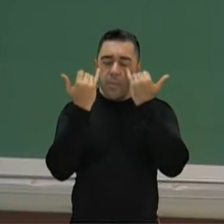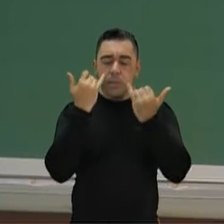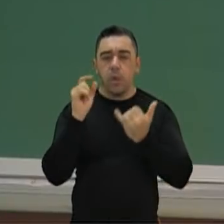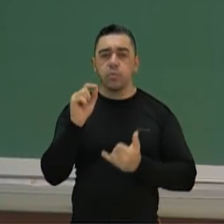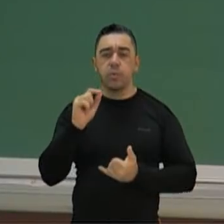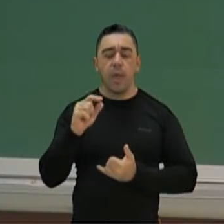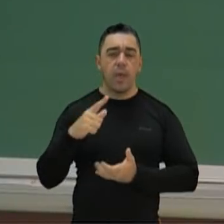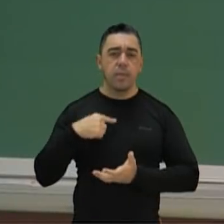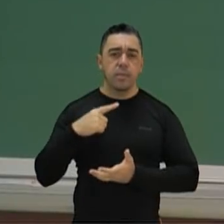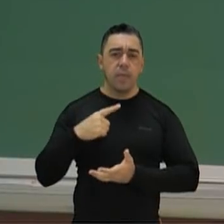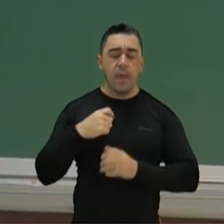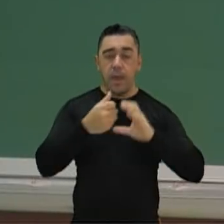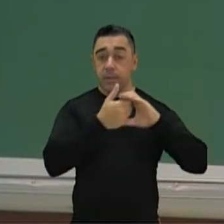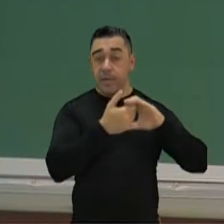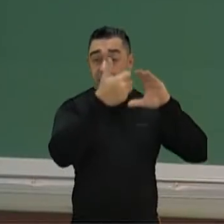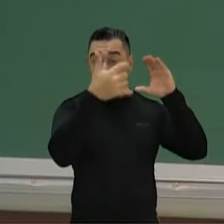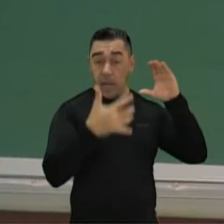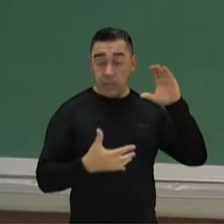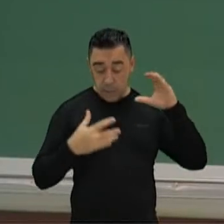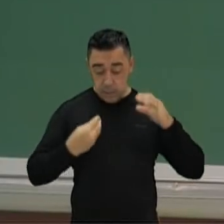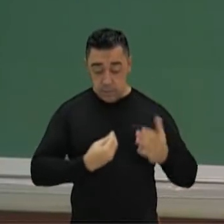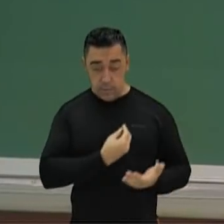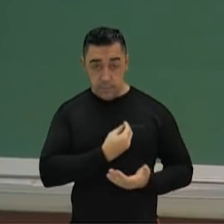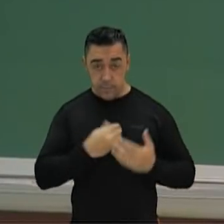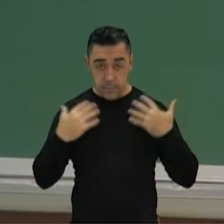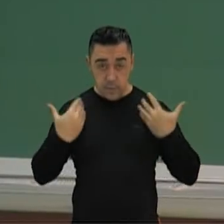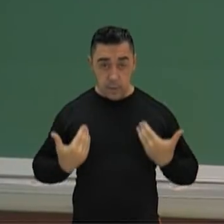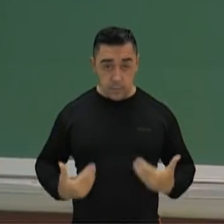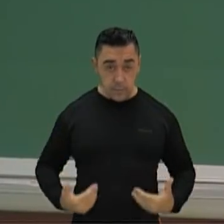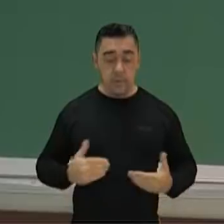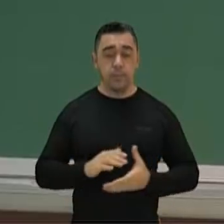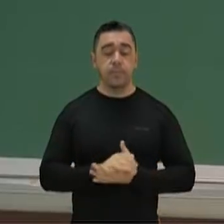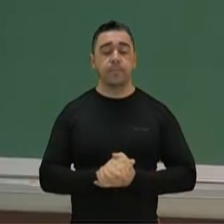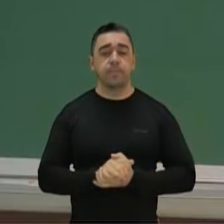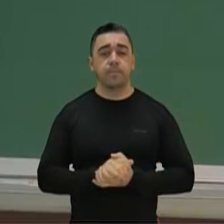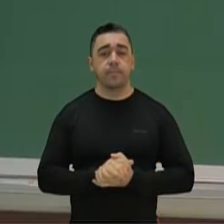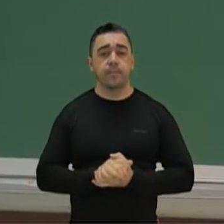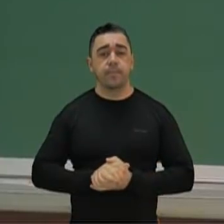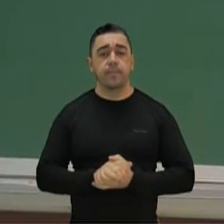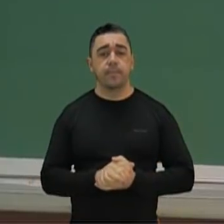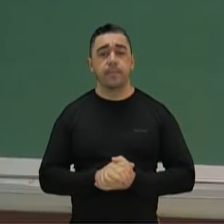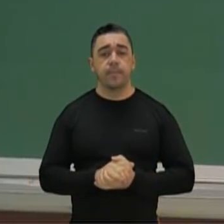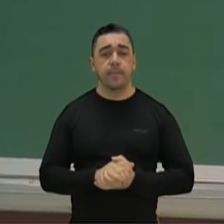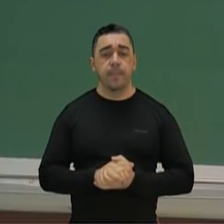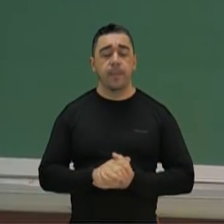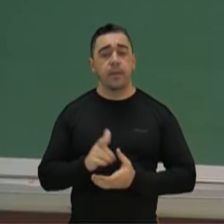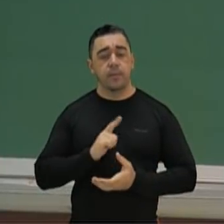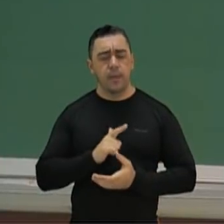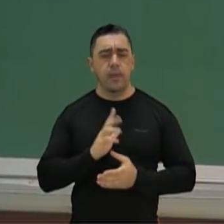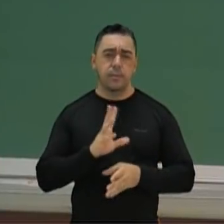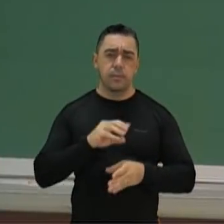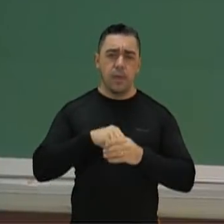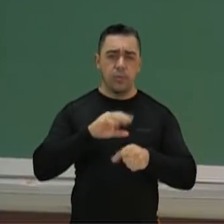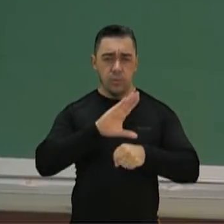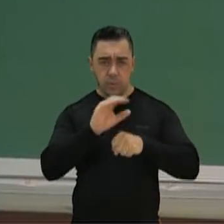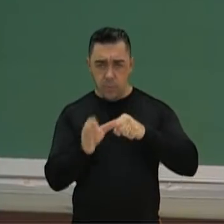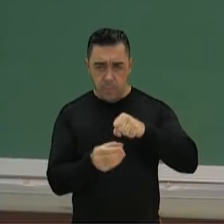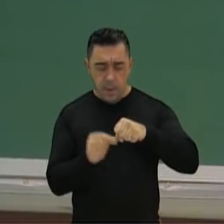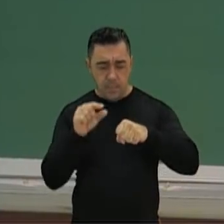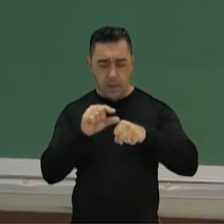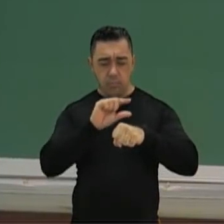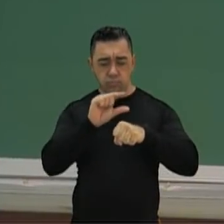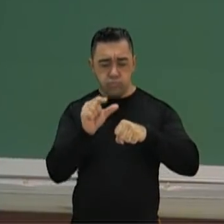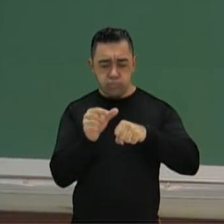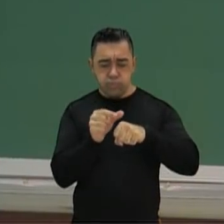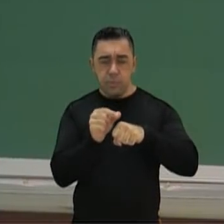vivo, todas as características e herança genética daquele ser vivo, os ribossomos, que são os